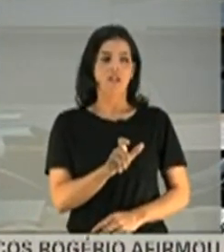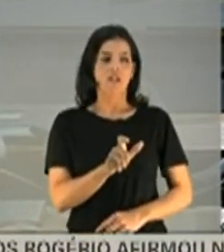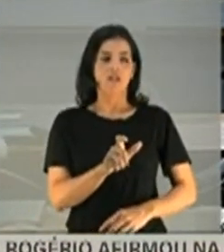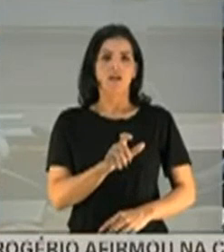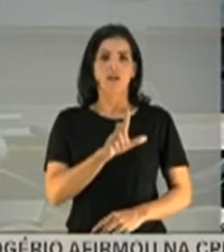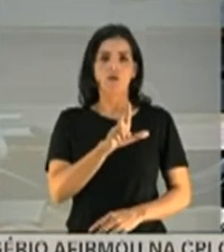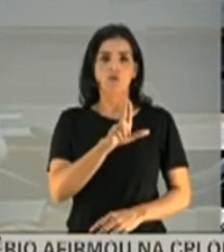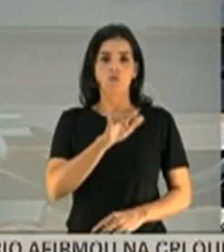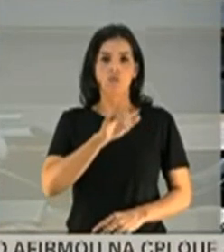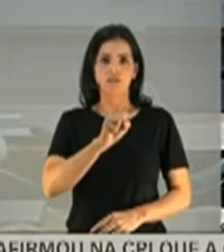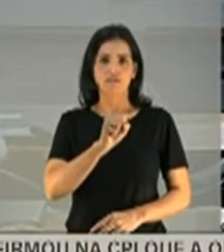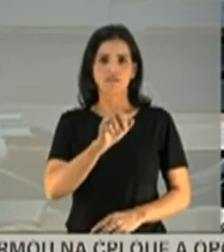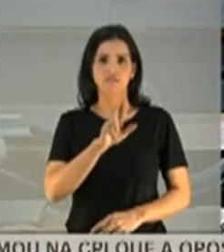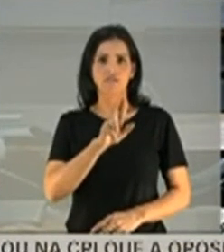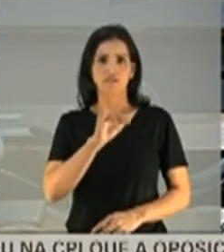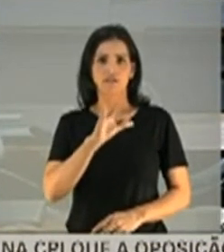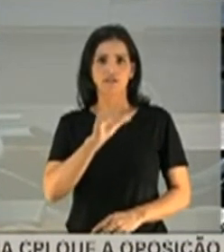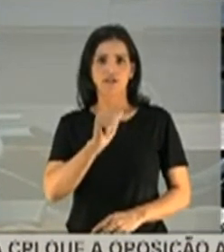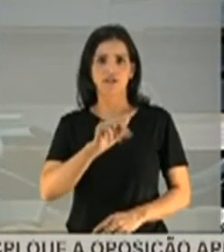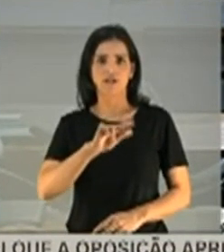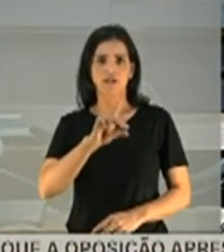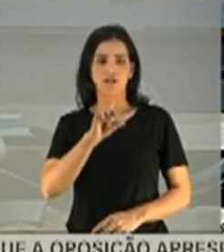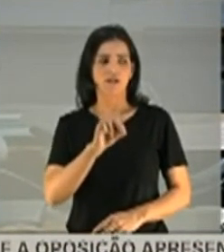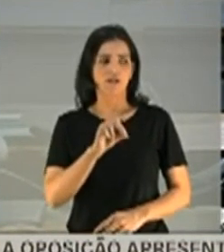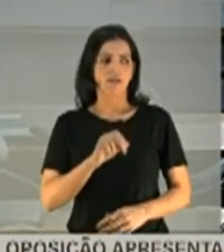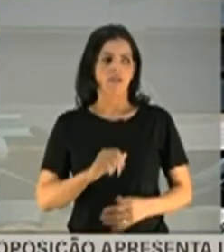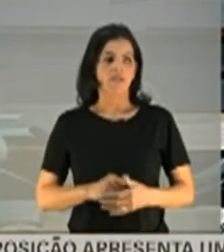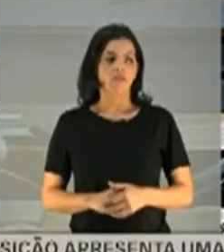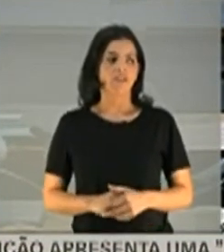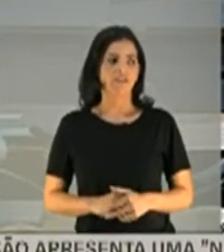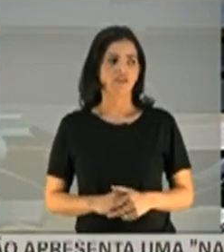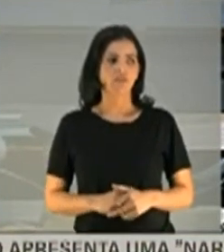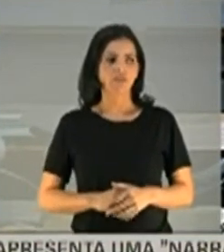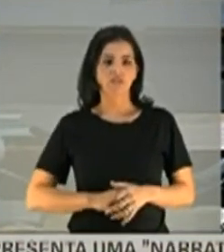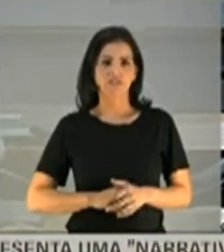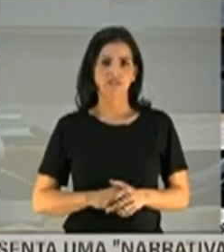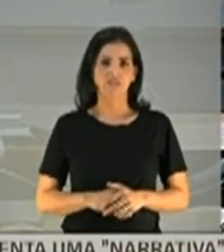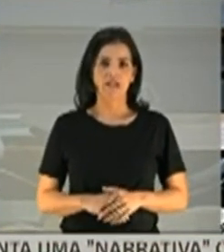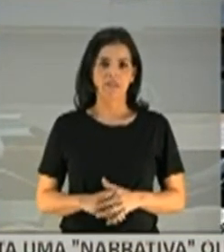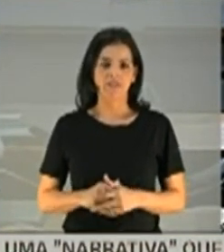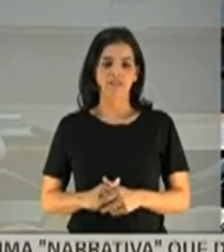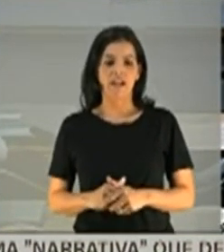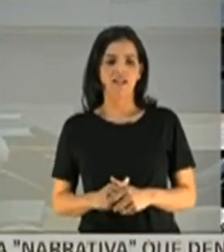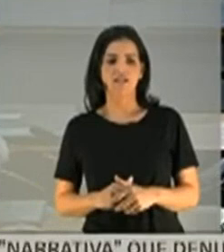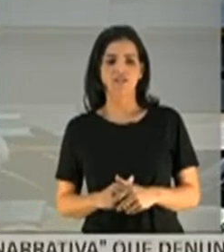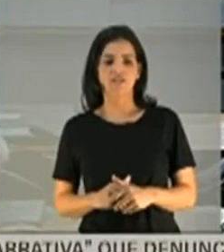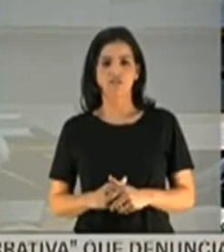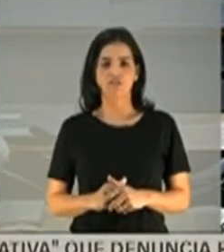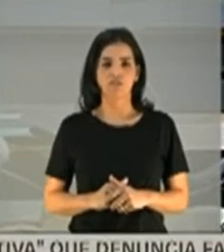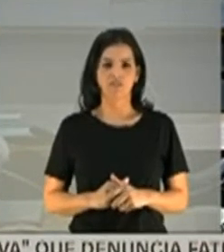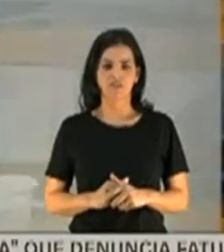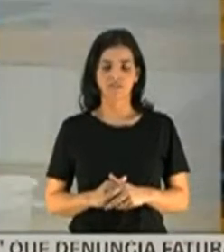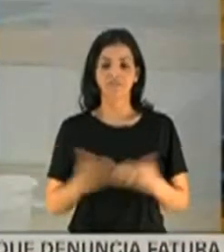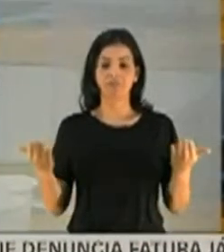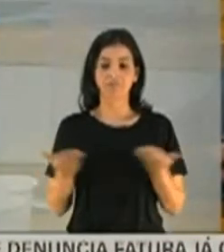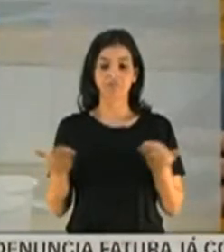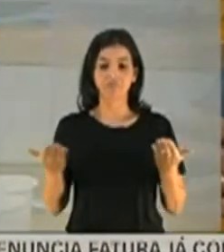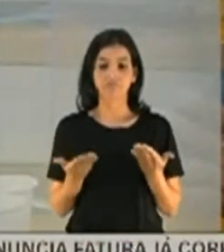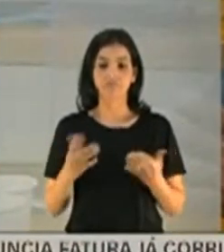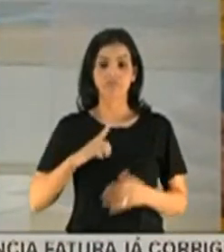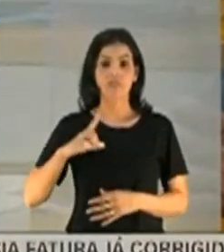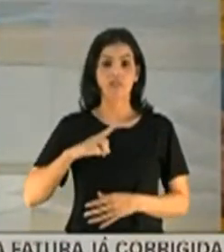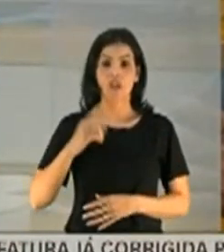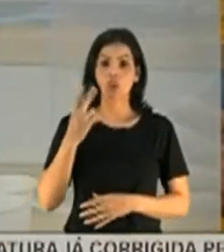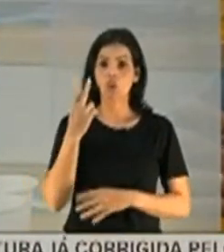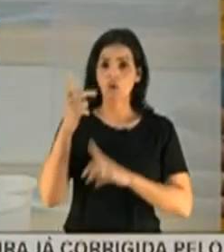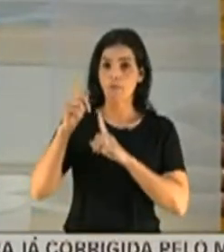Luiz Ricardo, do Ministério da Saúde. Eu queria, nesse momento, dizer que nós estamos completando